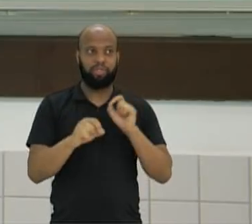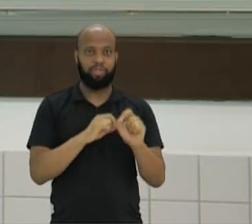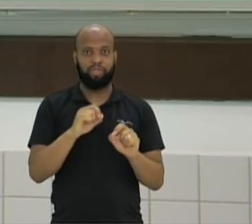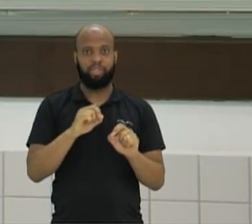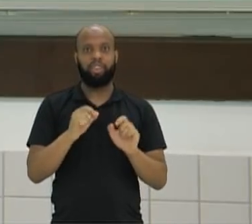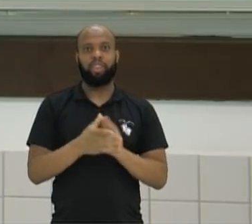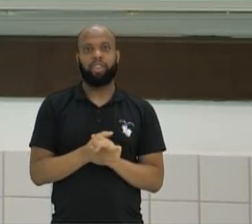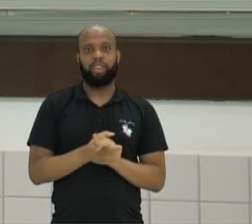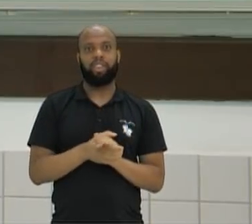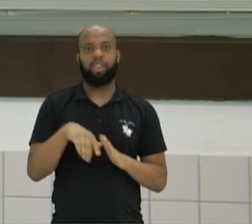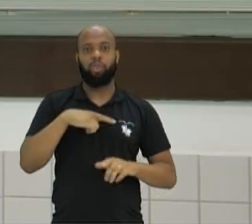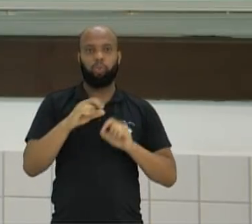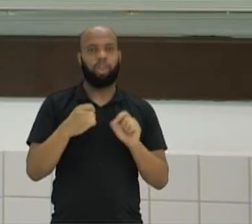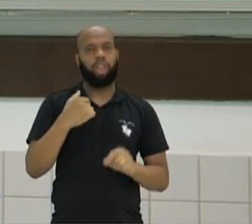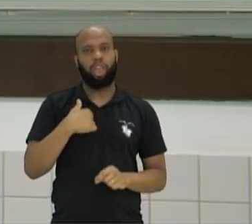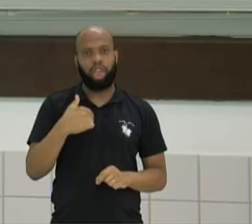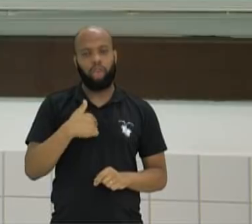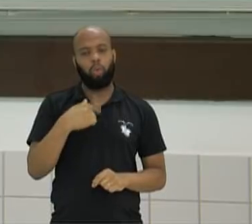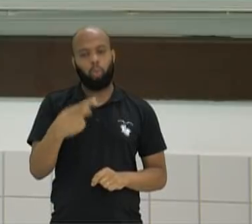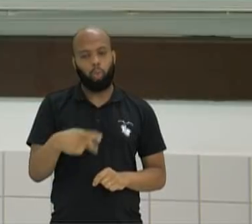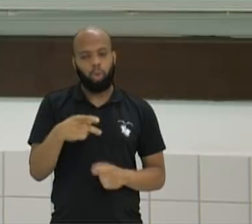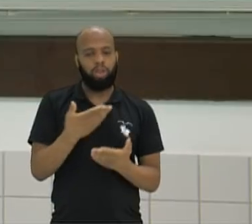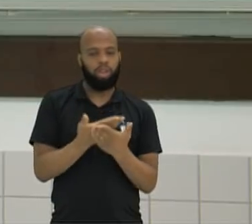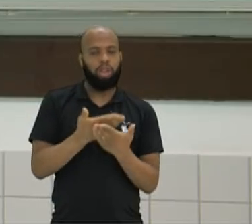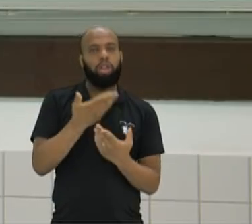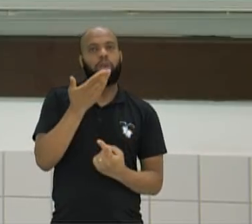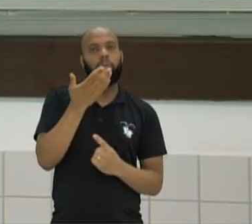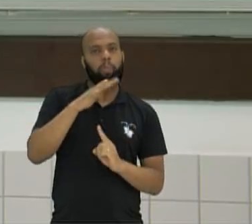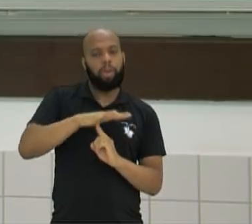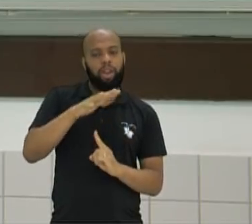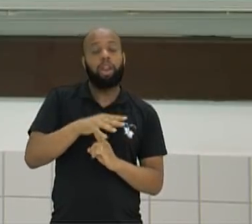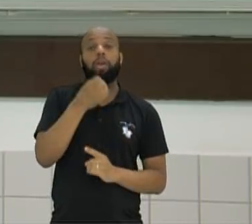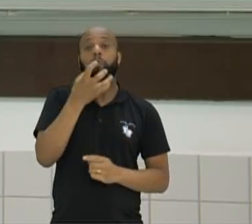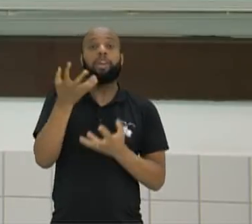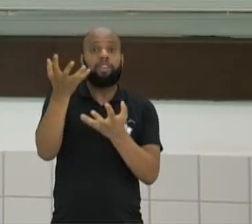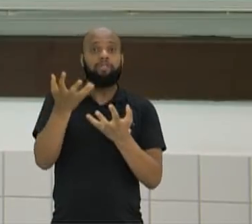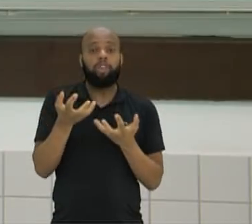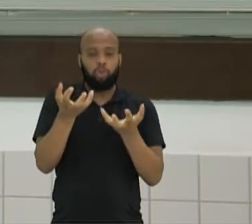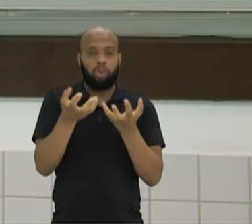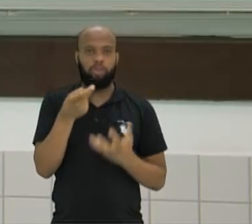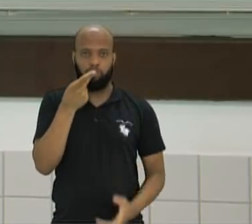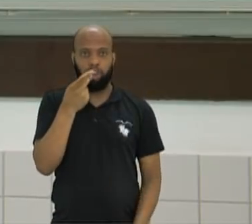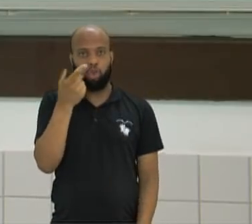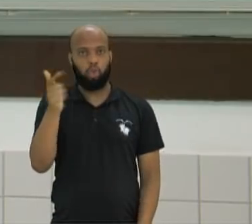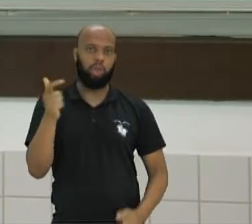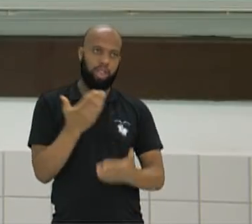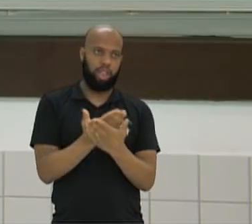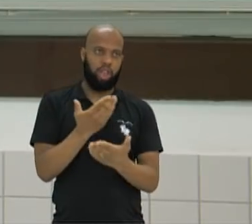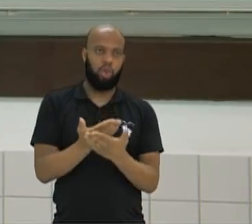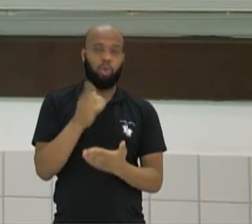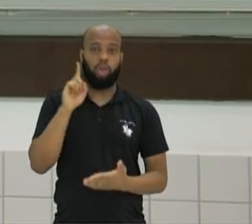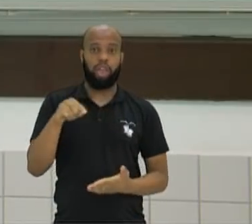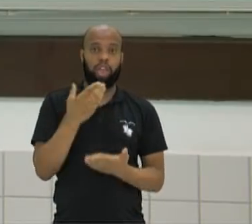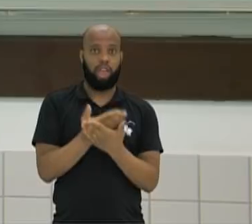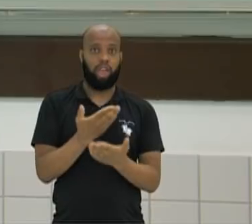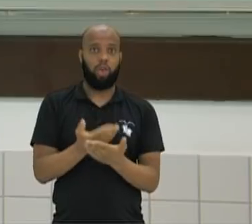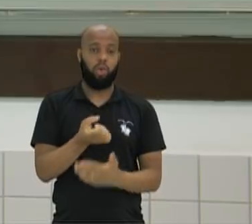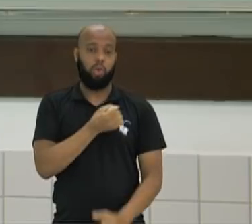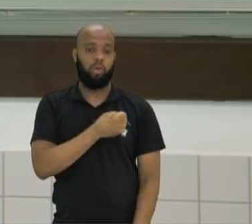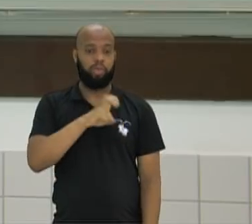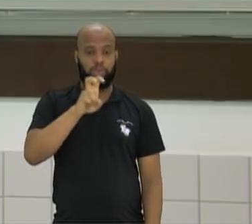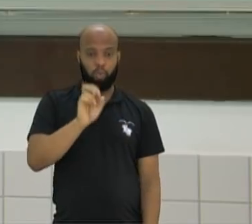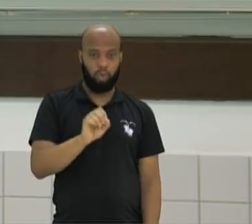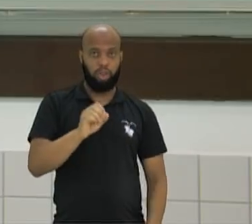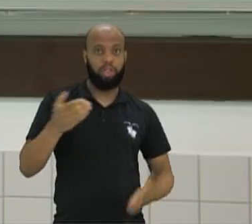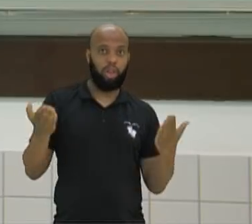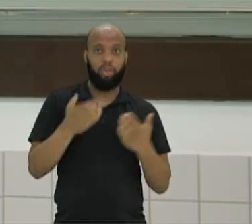Incomendável não, né? Em nome da Secretaria da Educação, sejam todos bem-vindos para mais uma aula de História. Aula 50, agora é Brasil Holandês 1.